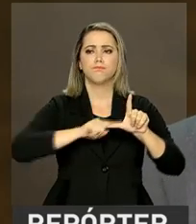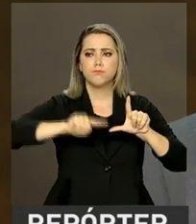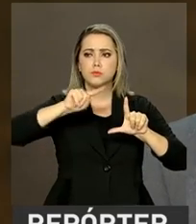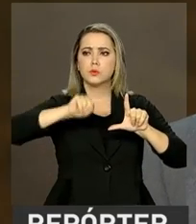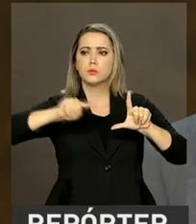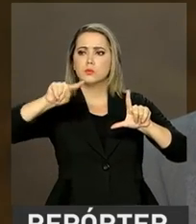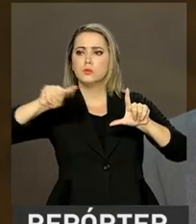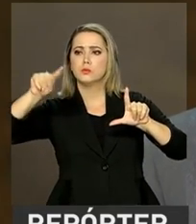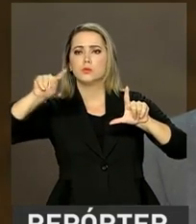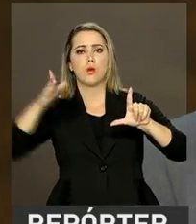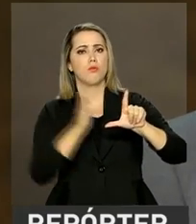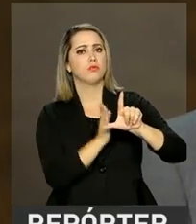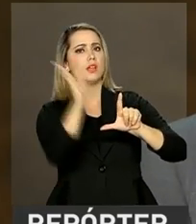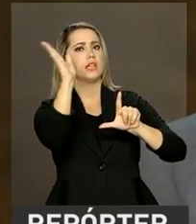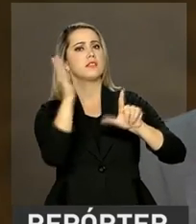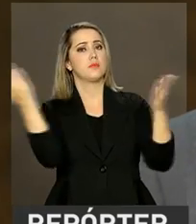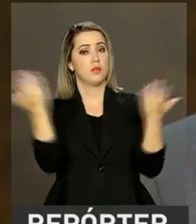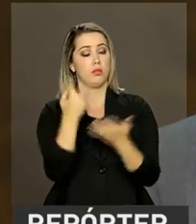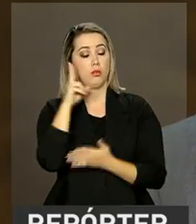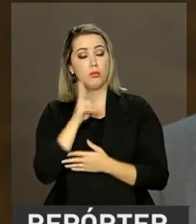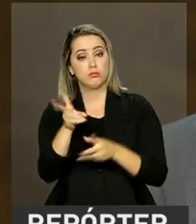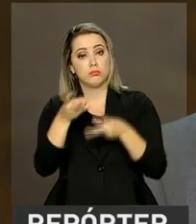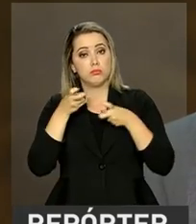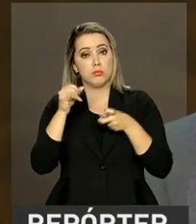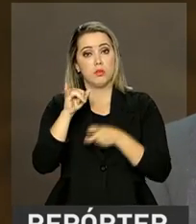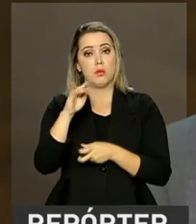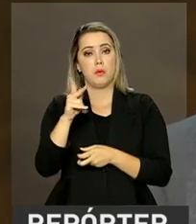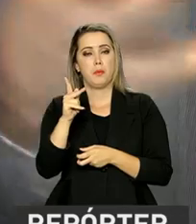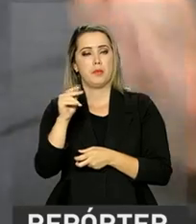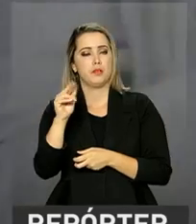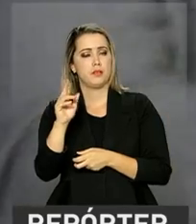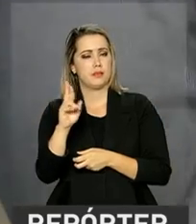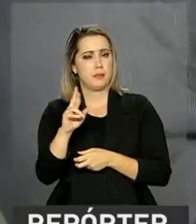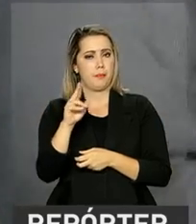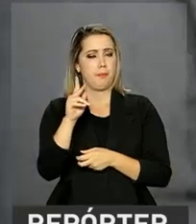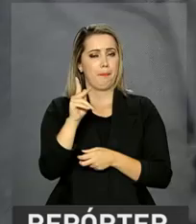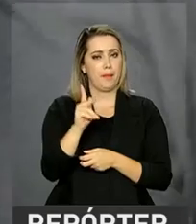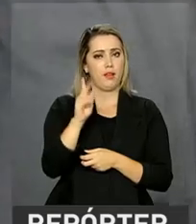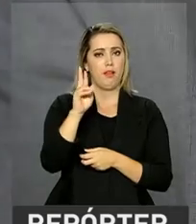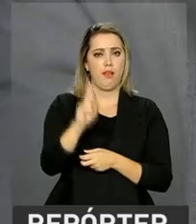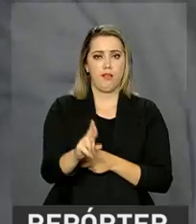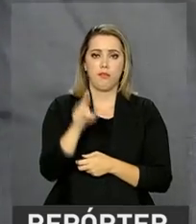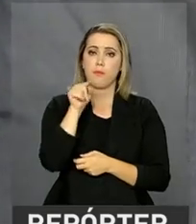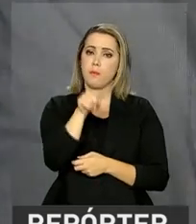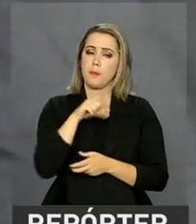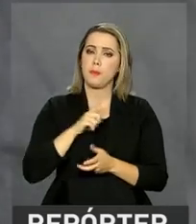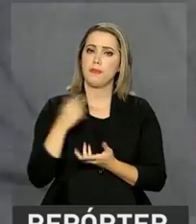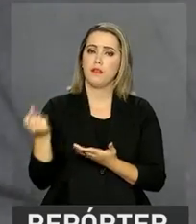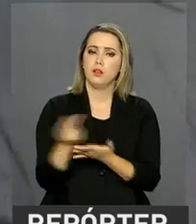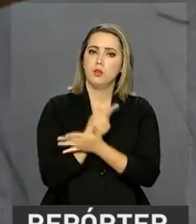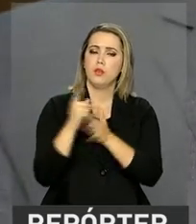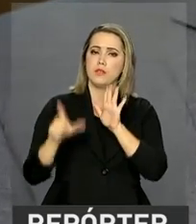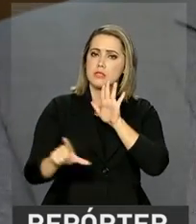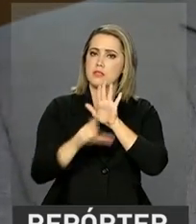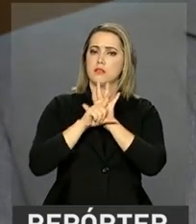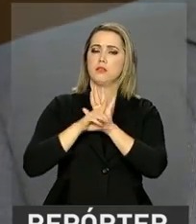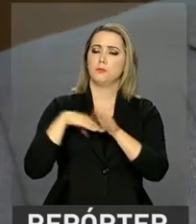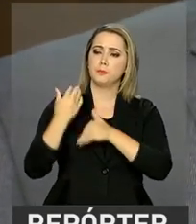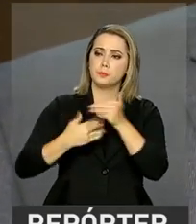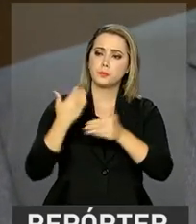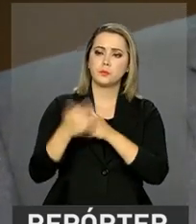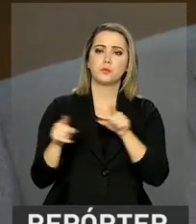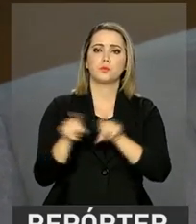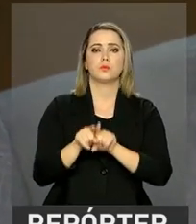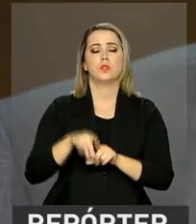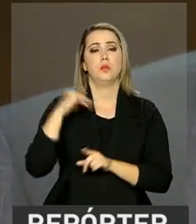melhora né que tá sendo observado agora com os dados do ibcb segundo especialistas reformas em curso como da evidência